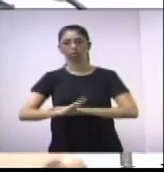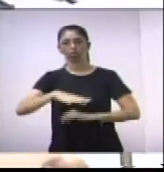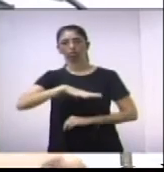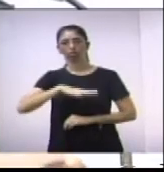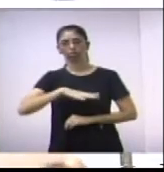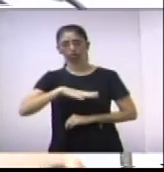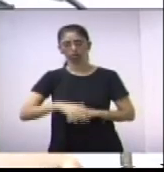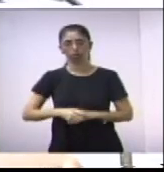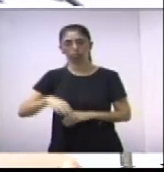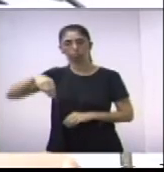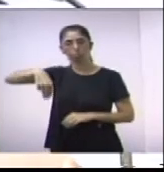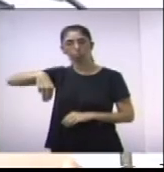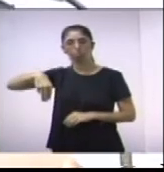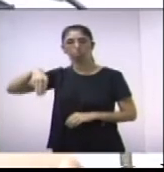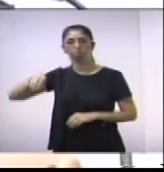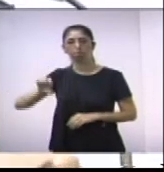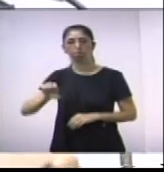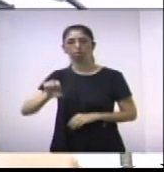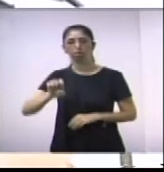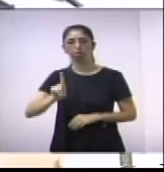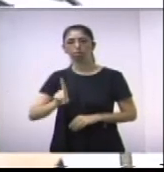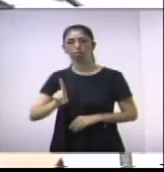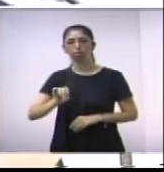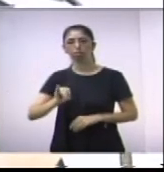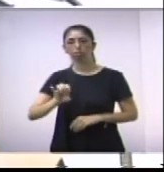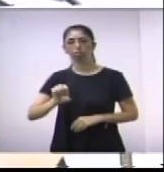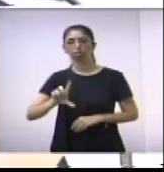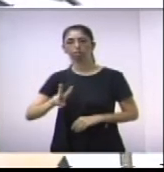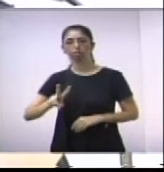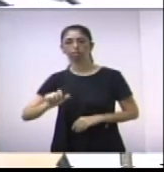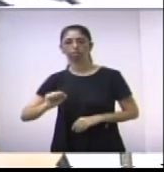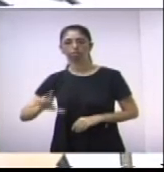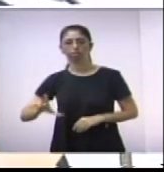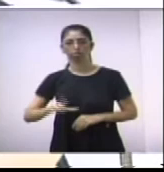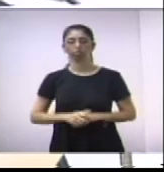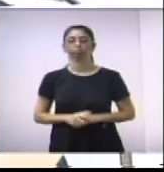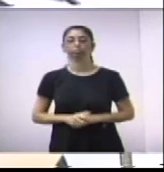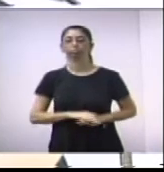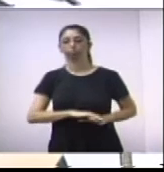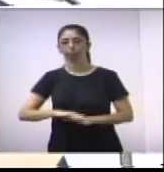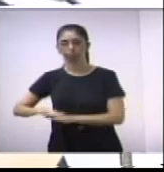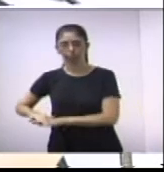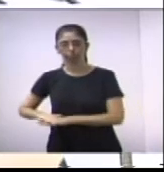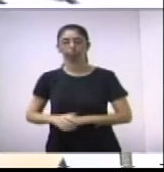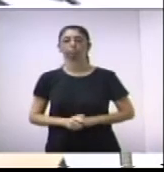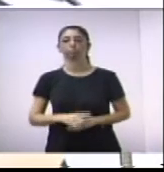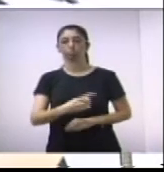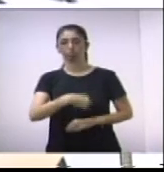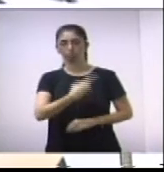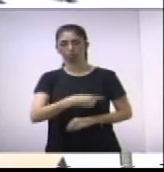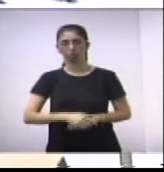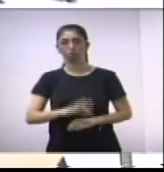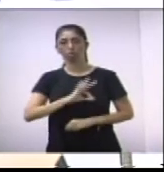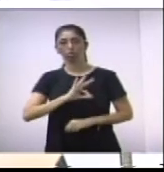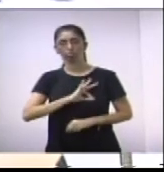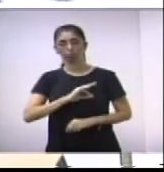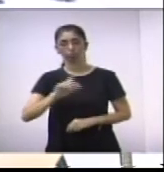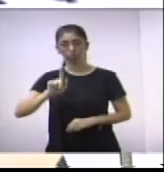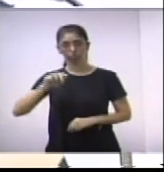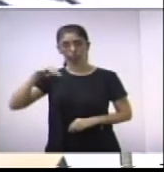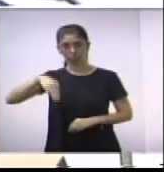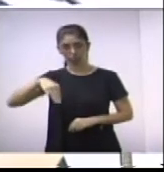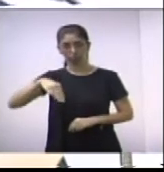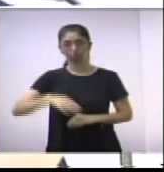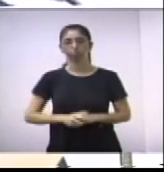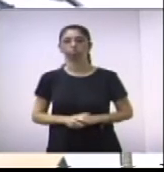madrugada. Número 201, do vereador Dr. João Mota, que sugere ao Executivo que a Guarda Municipal passe a fiscalizar o volume do som de